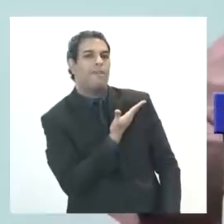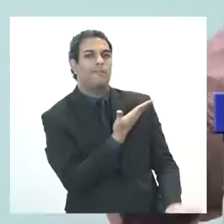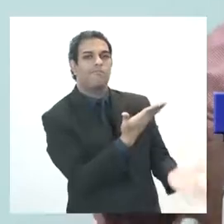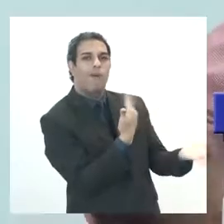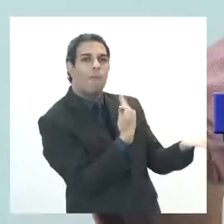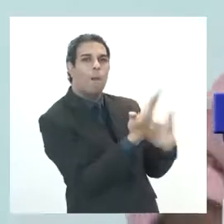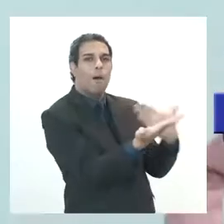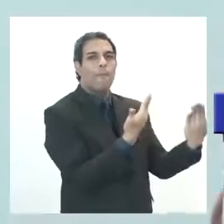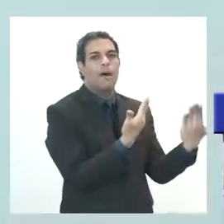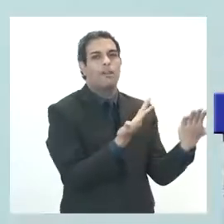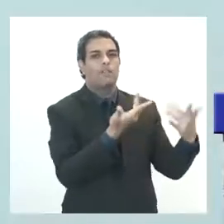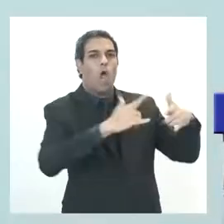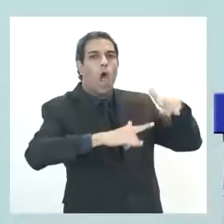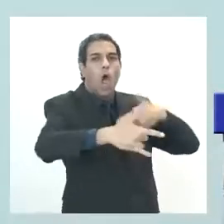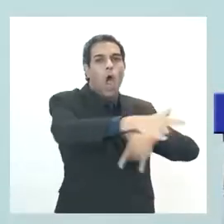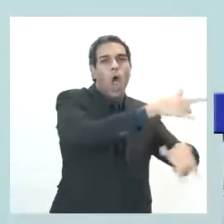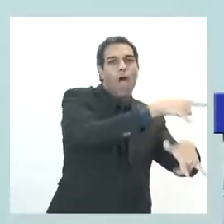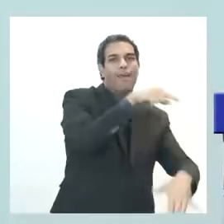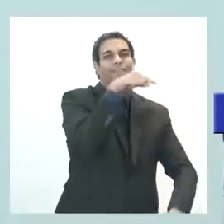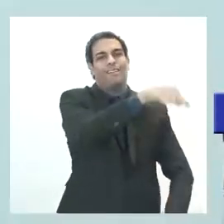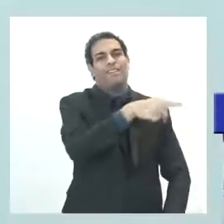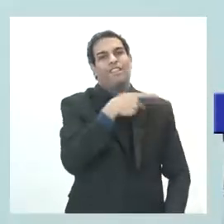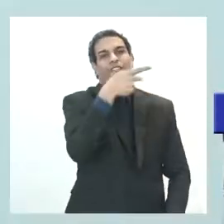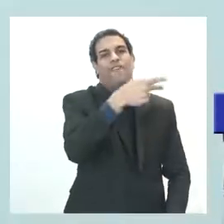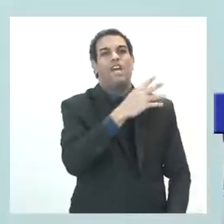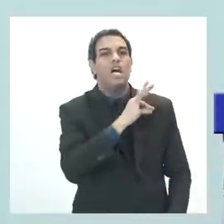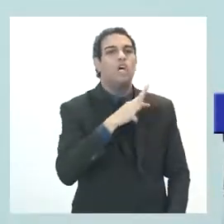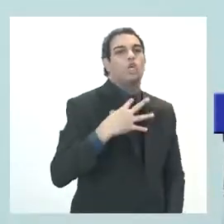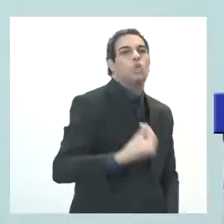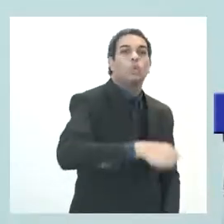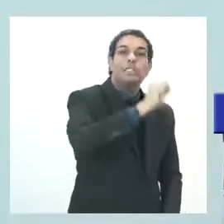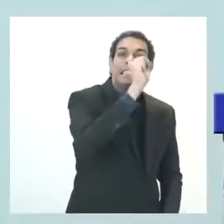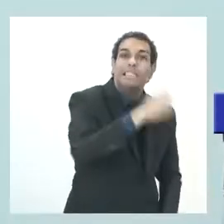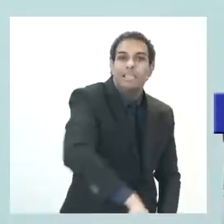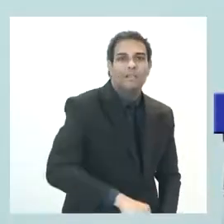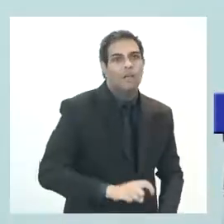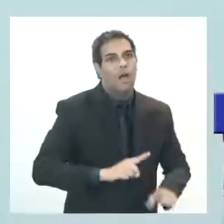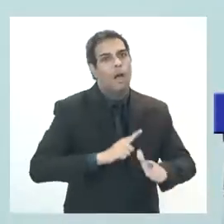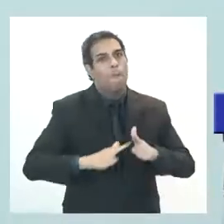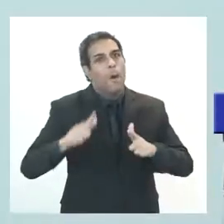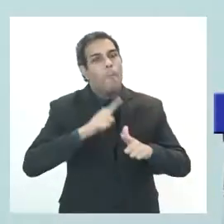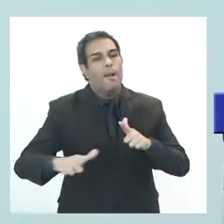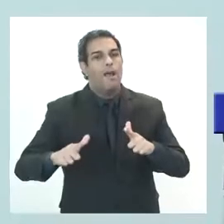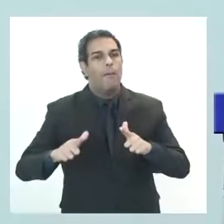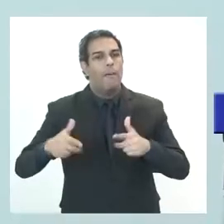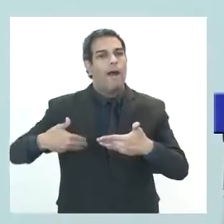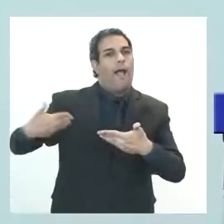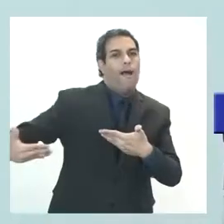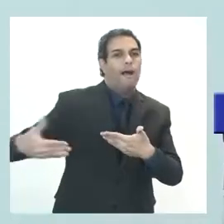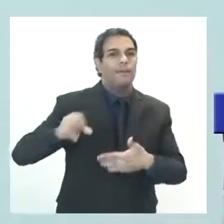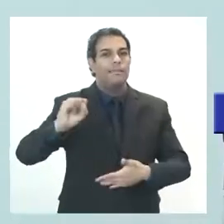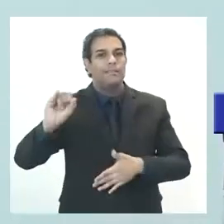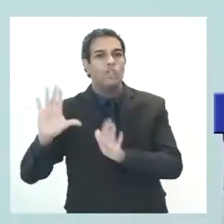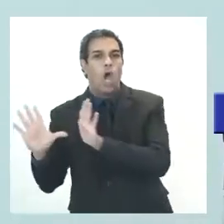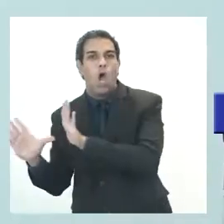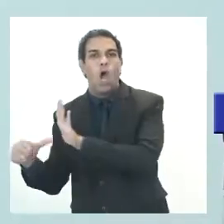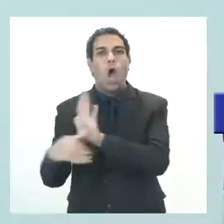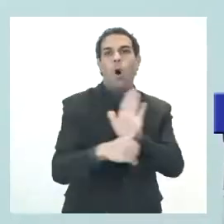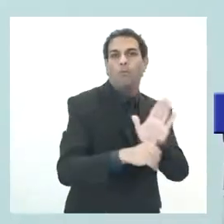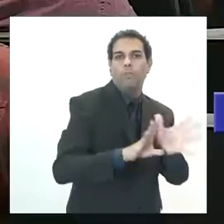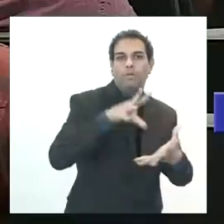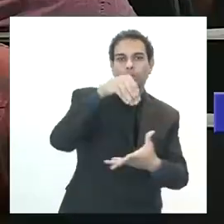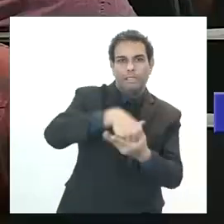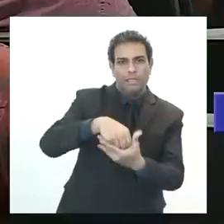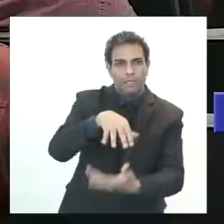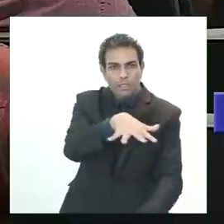você quer ter aqueles que vão te dizer amém como a gente já ouviu vários e vários casos aqui